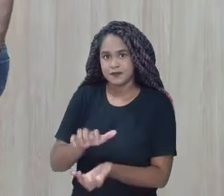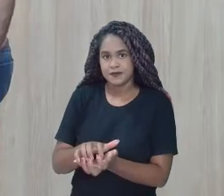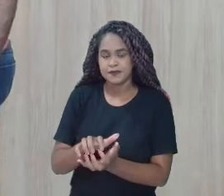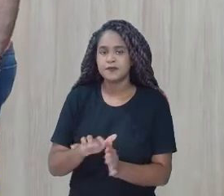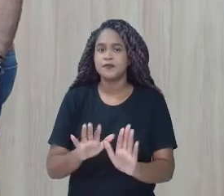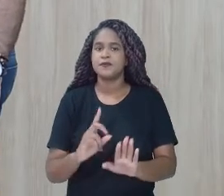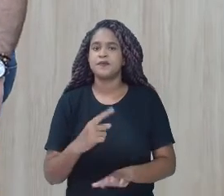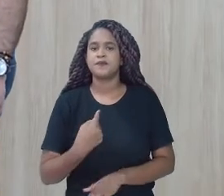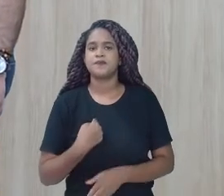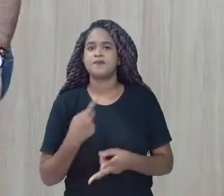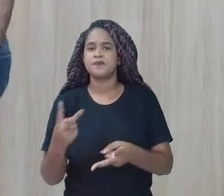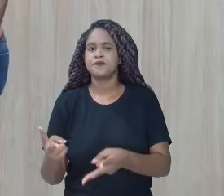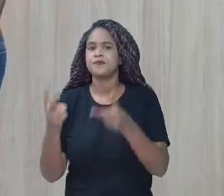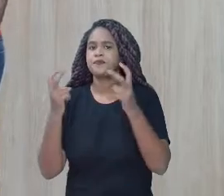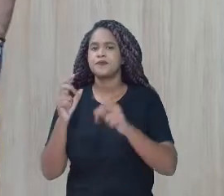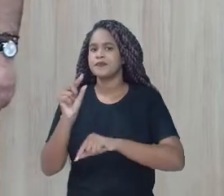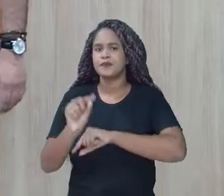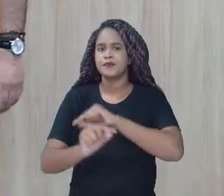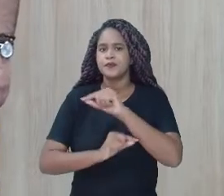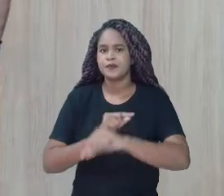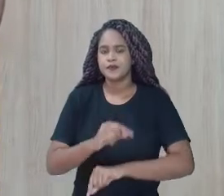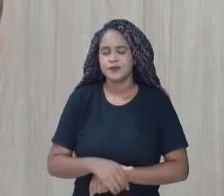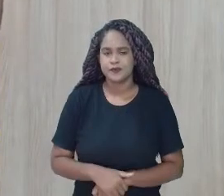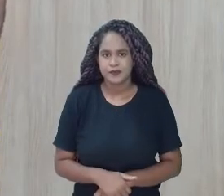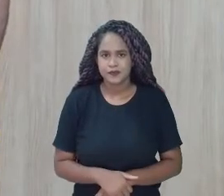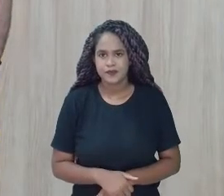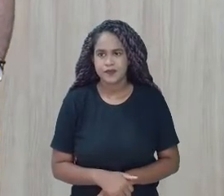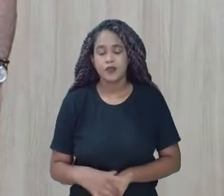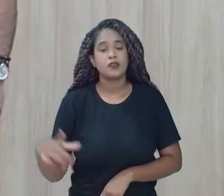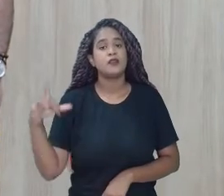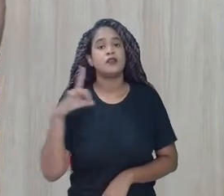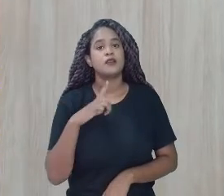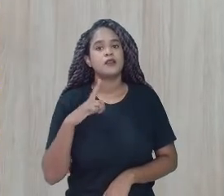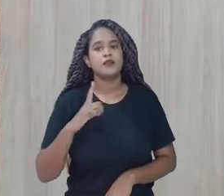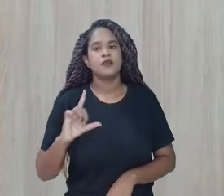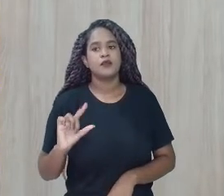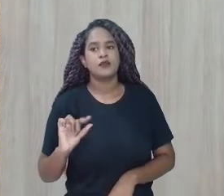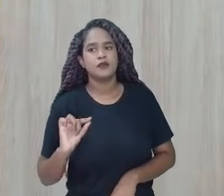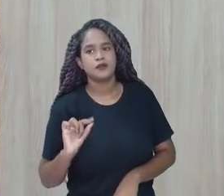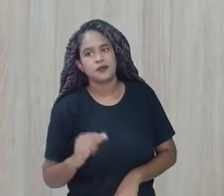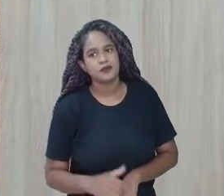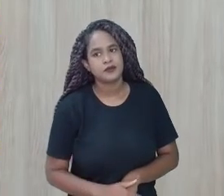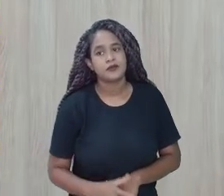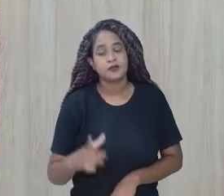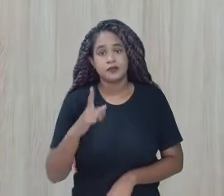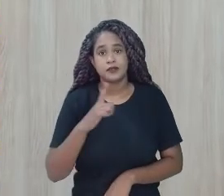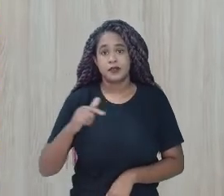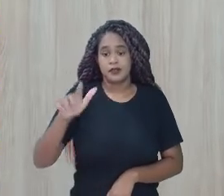pode observar nessa imagem? Veja, a gente tem um grande